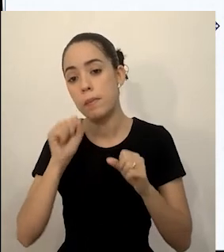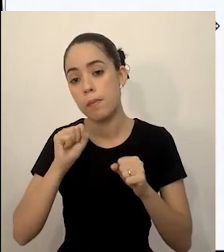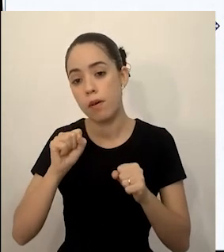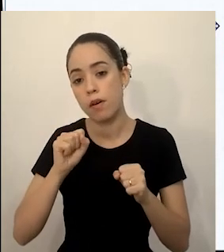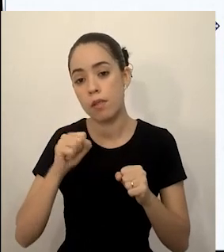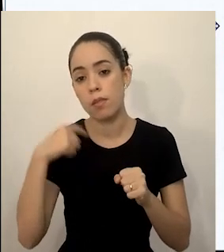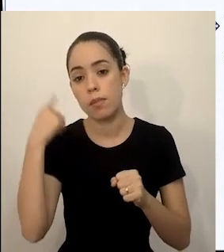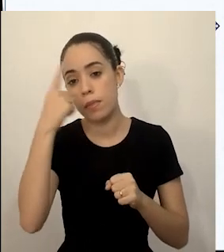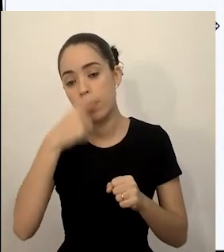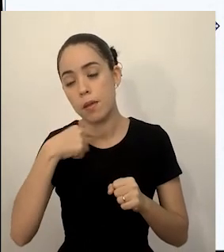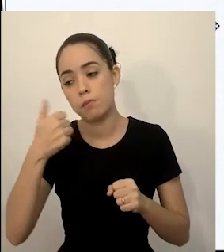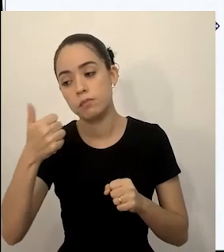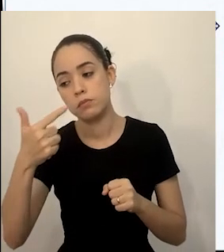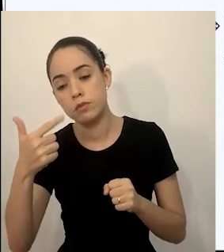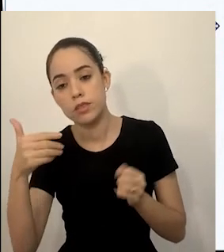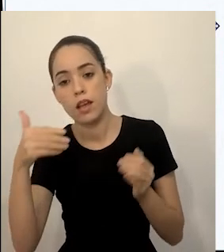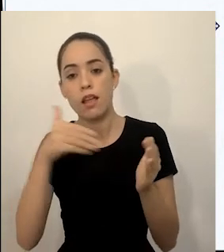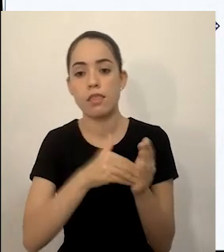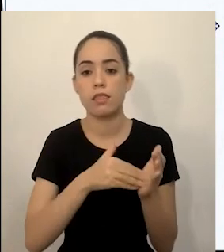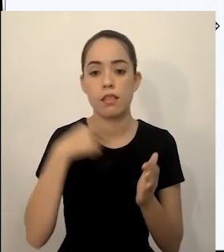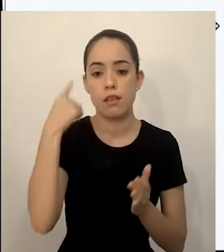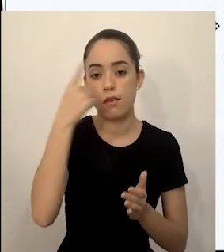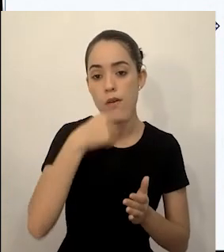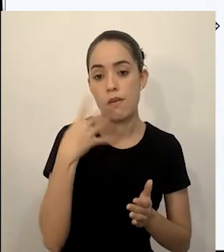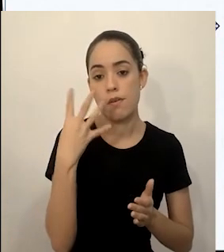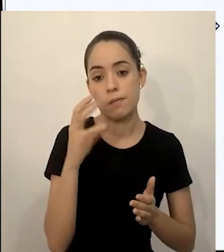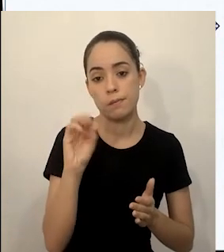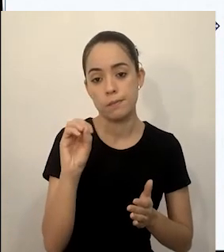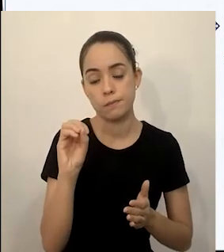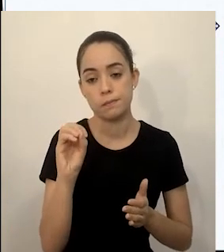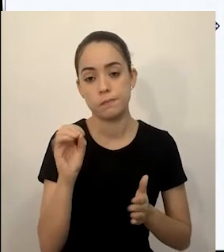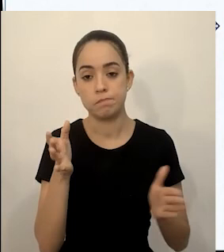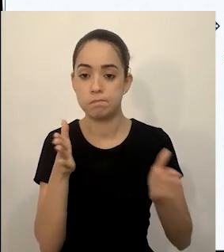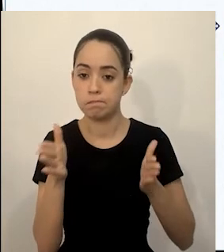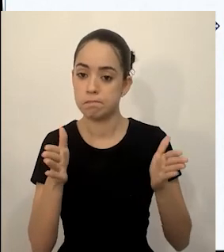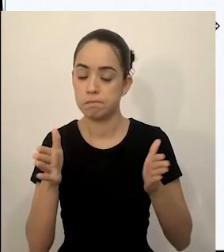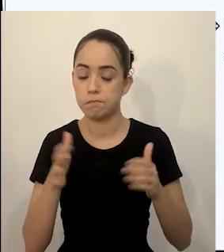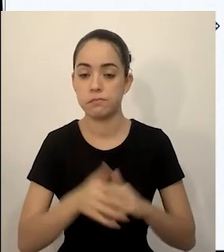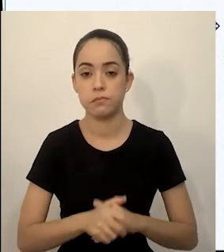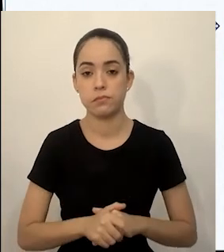variando entre 12 horas a 40 horas.